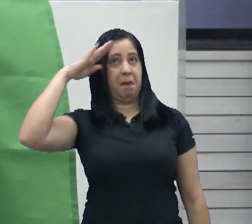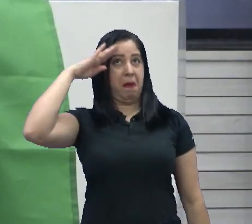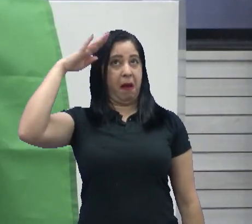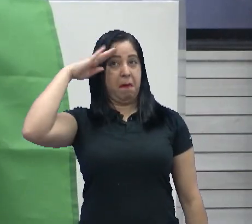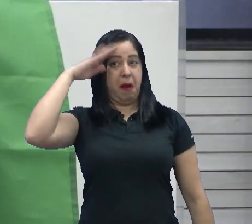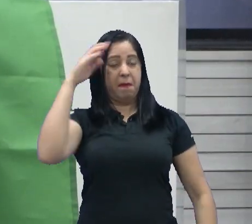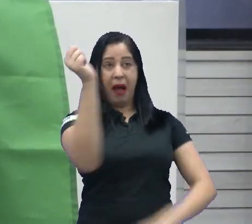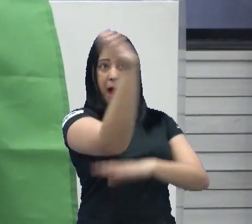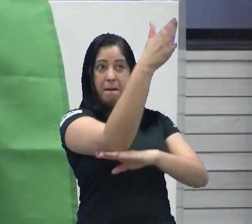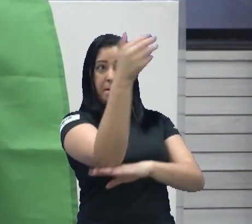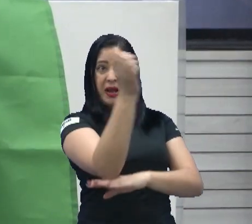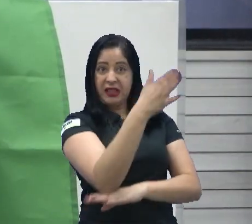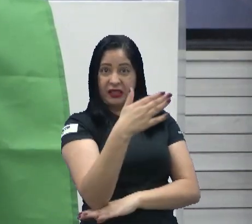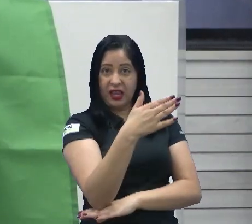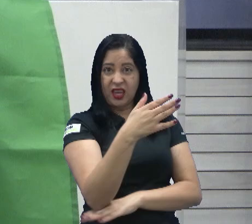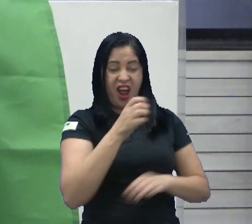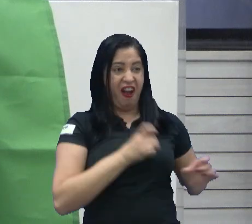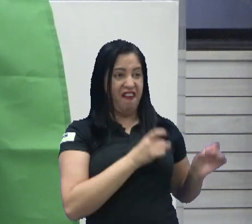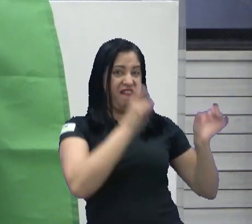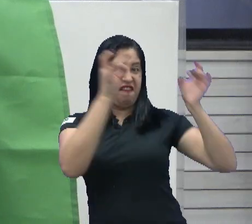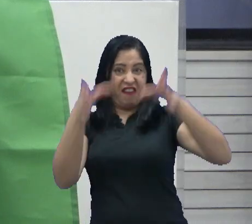nossas riquezas, passar,